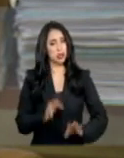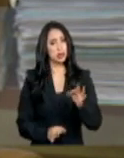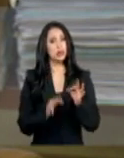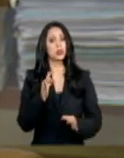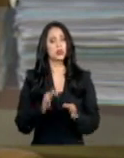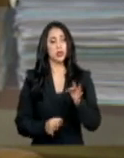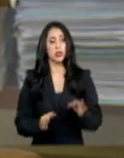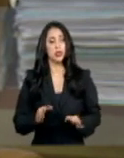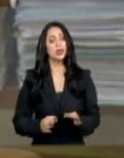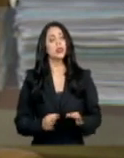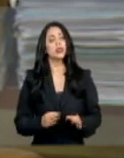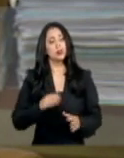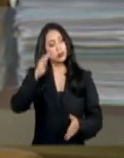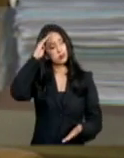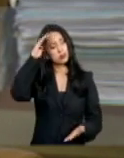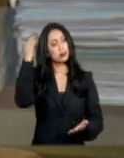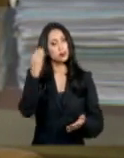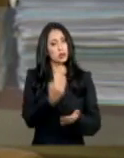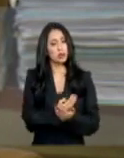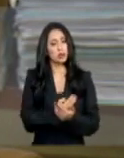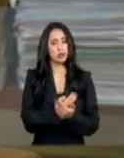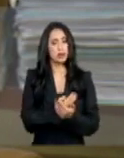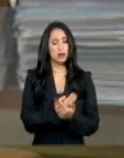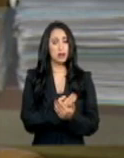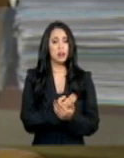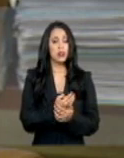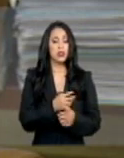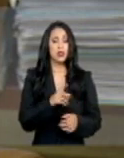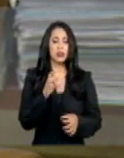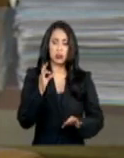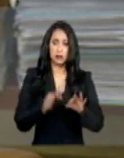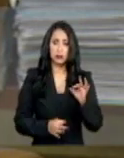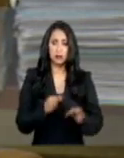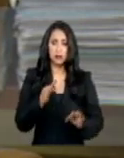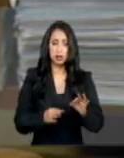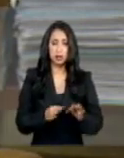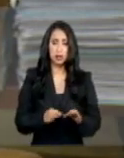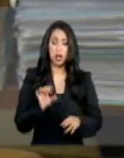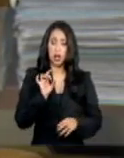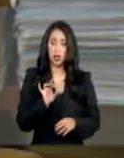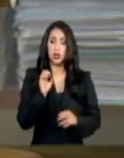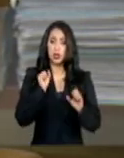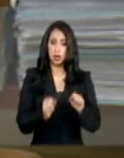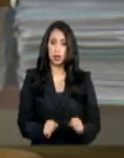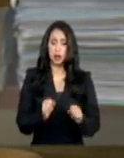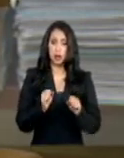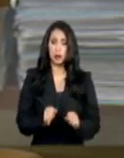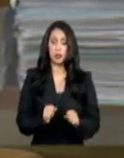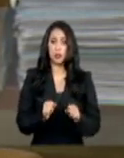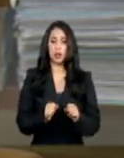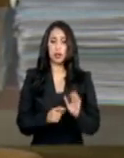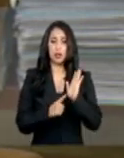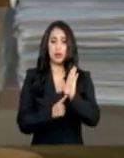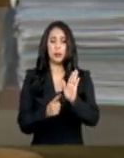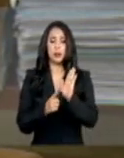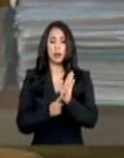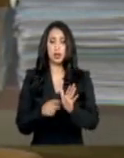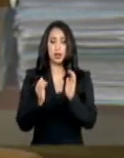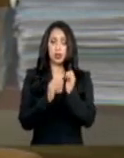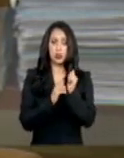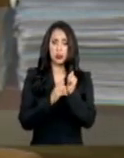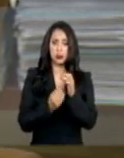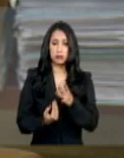submete por isso mesmo ao postulado da reserva de jurisdição só deve ser a quebra do sigilo bancário decretada e